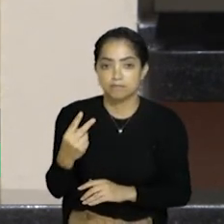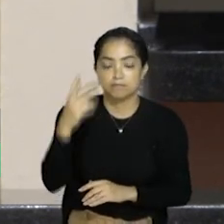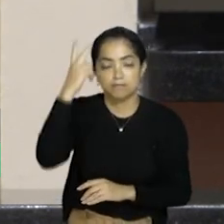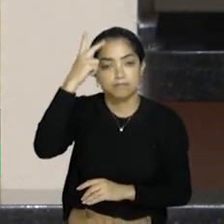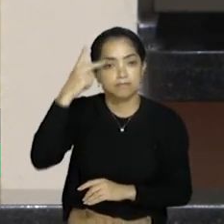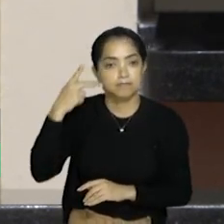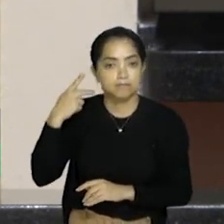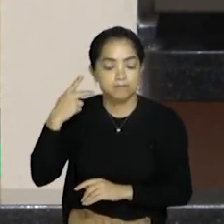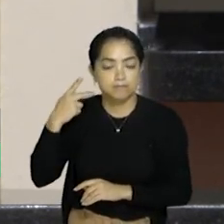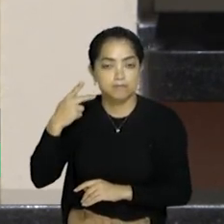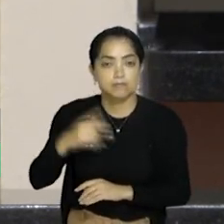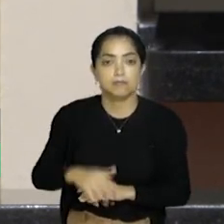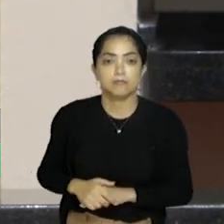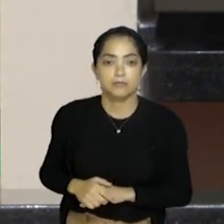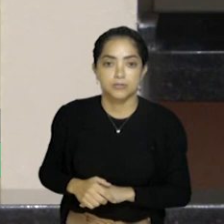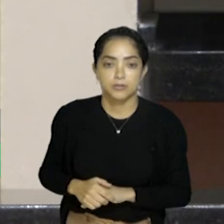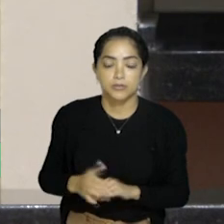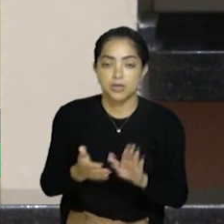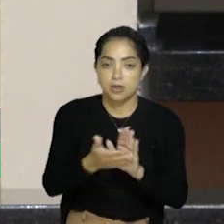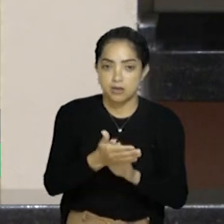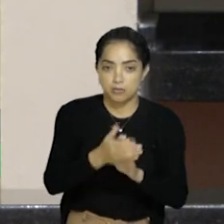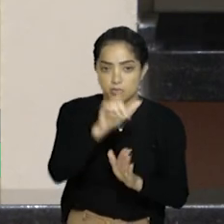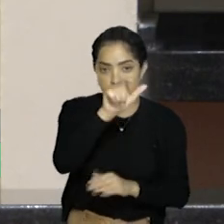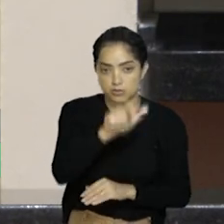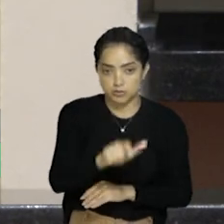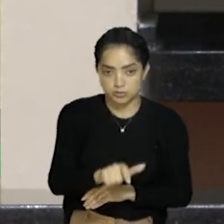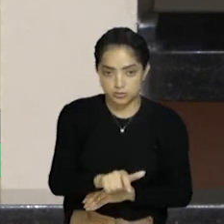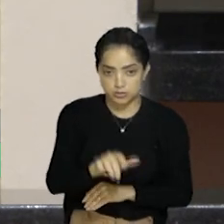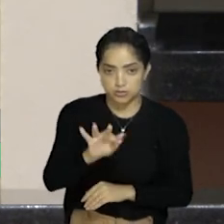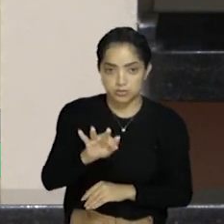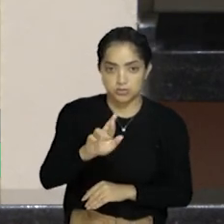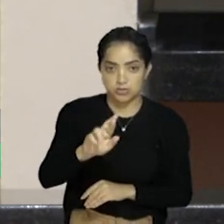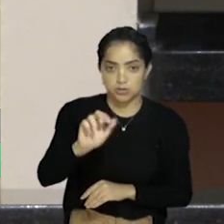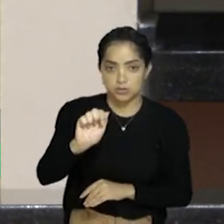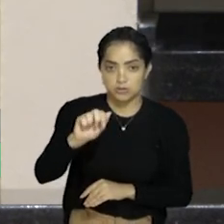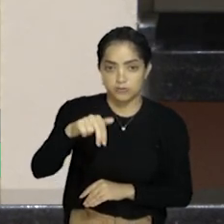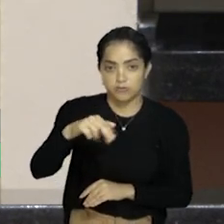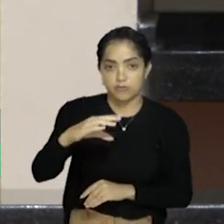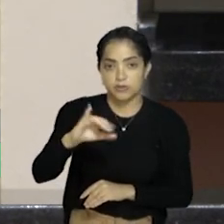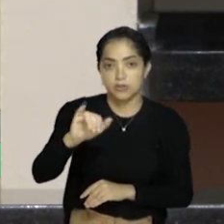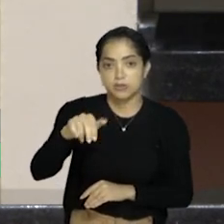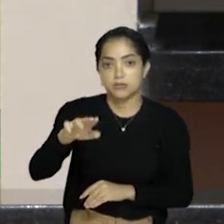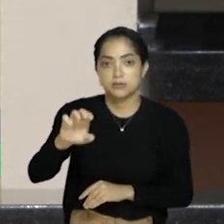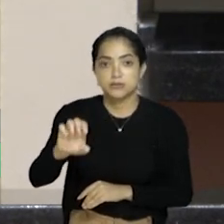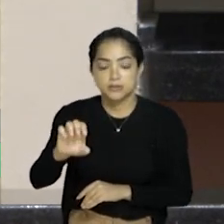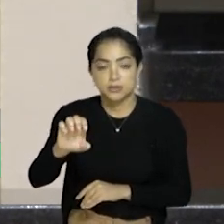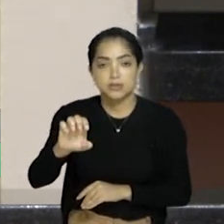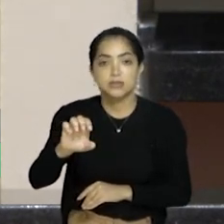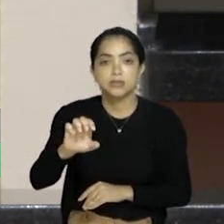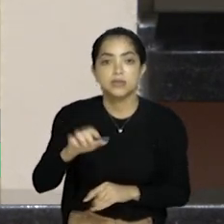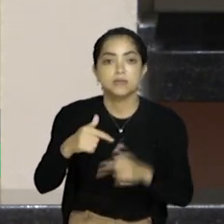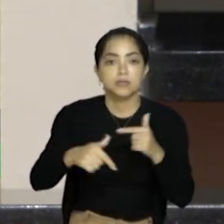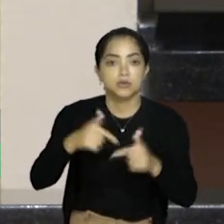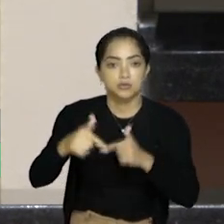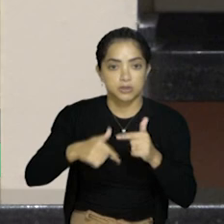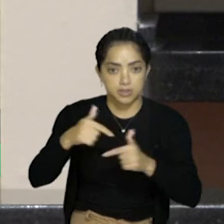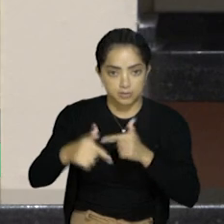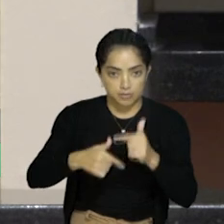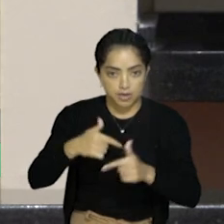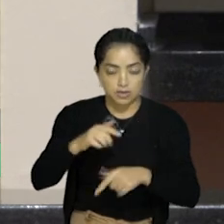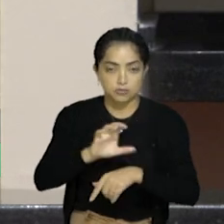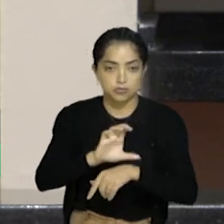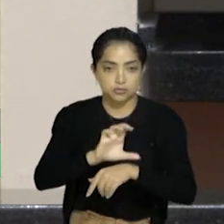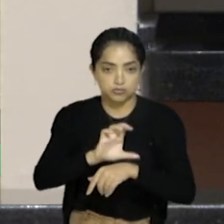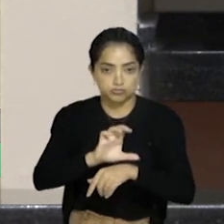Paulinho manifestação do após a senhora Francine Nader pelos relevantes serviços prestado do Estado